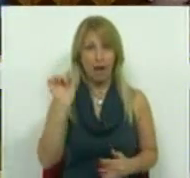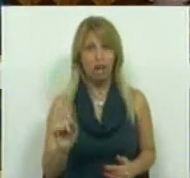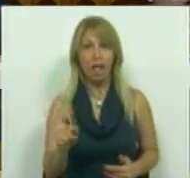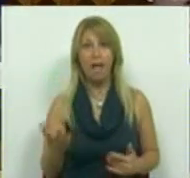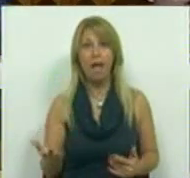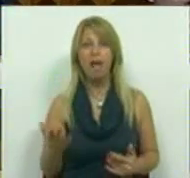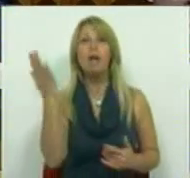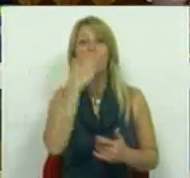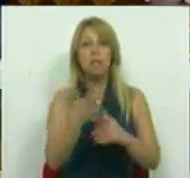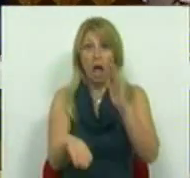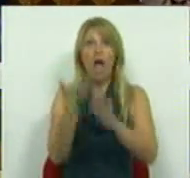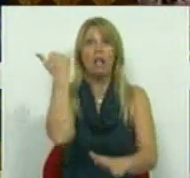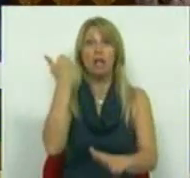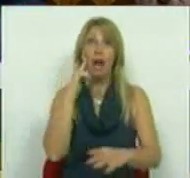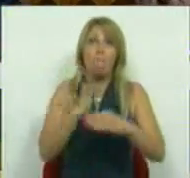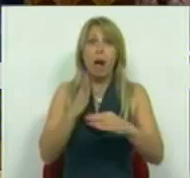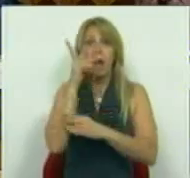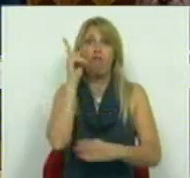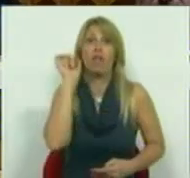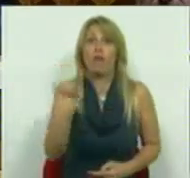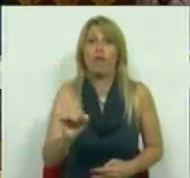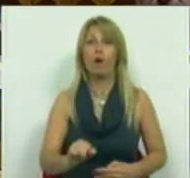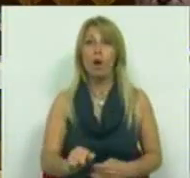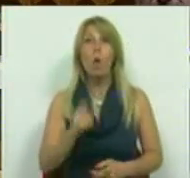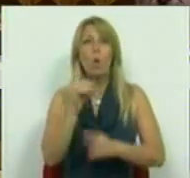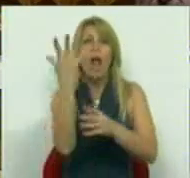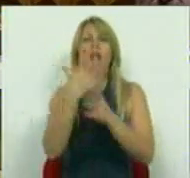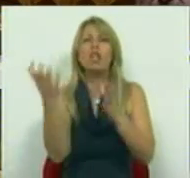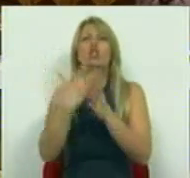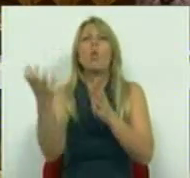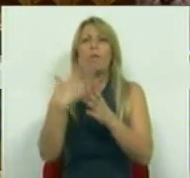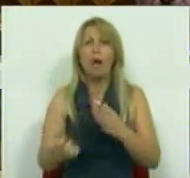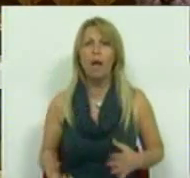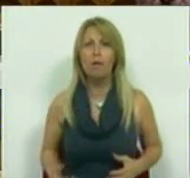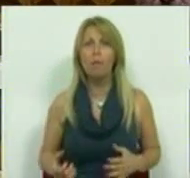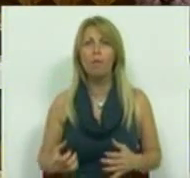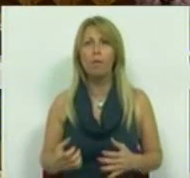essas pessoas, uma parte da sua vida, aquilo que eles descontaram, essa